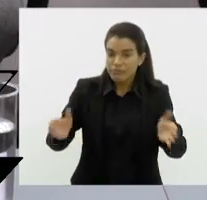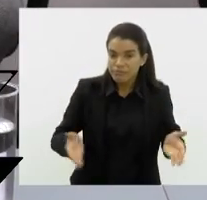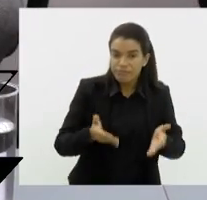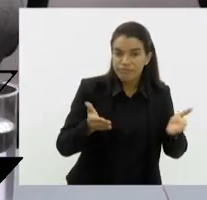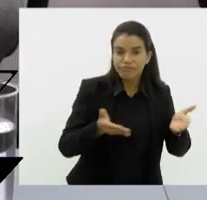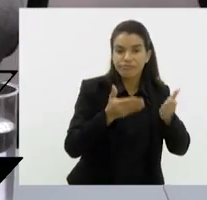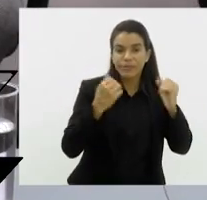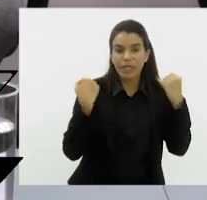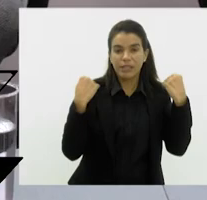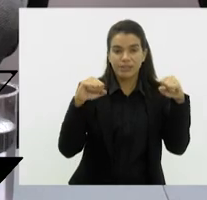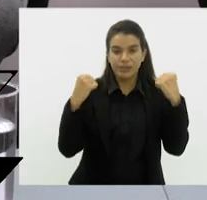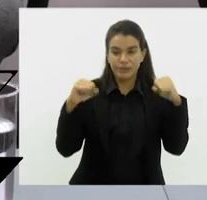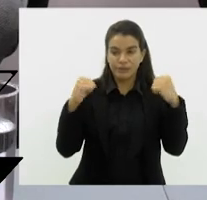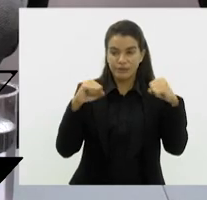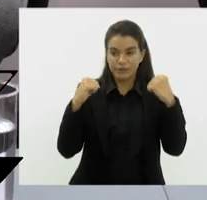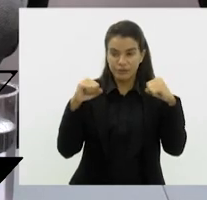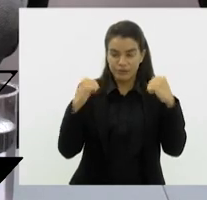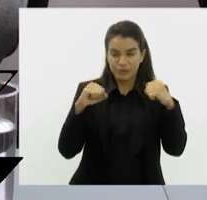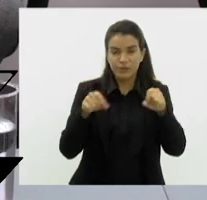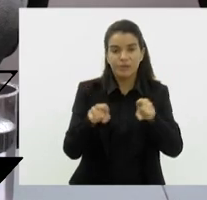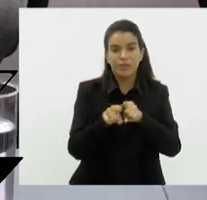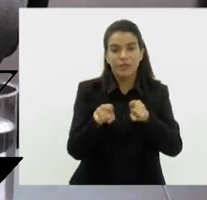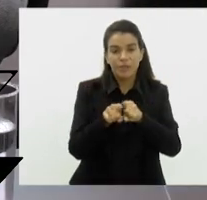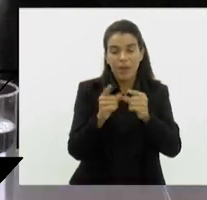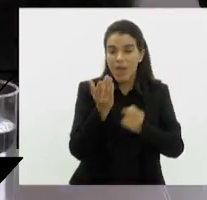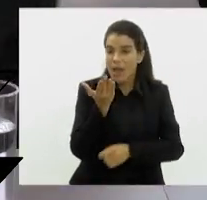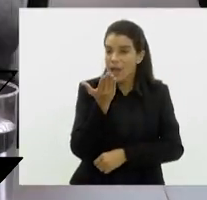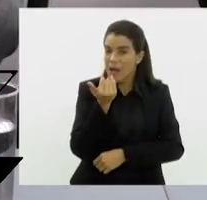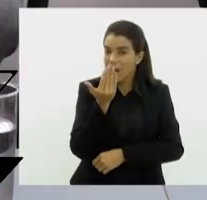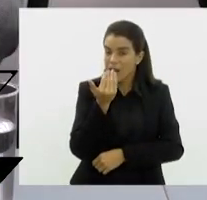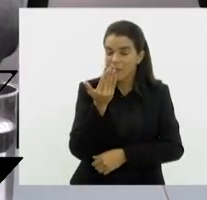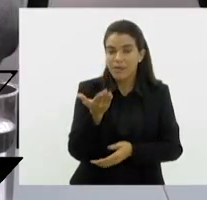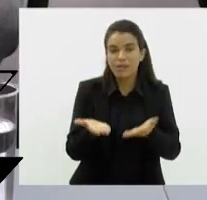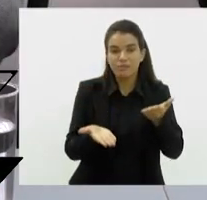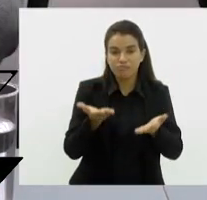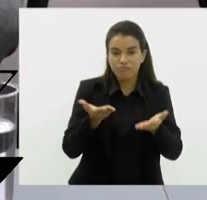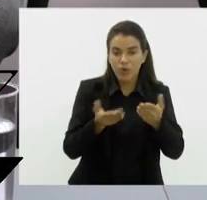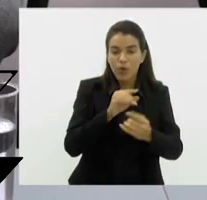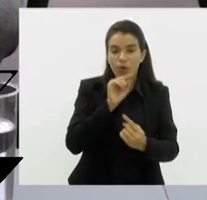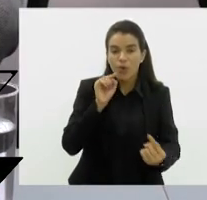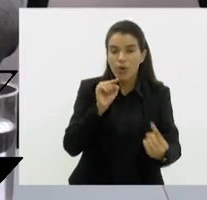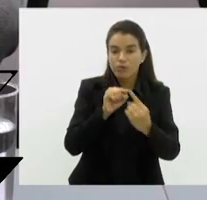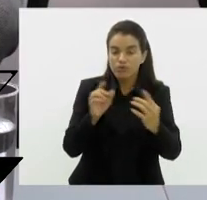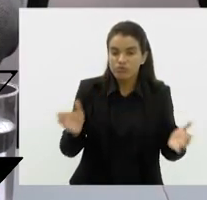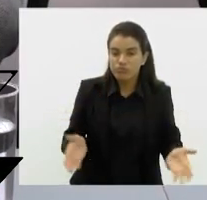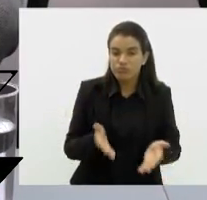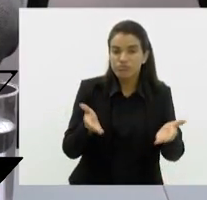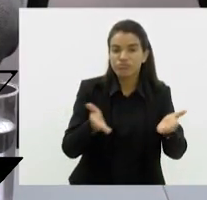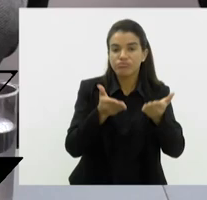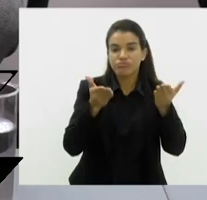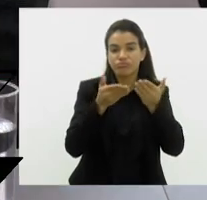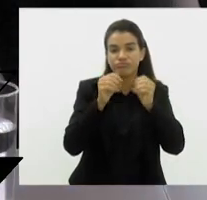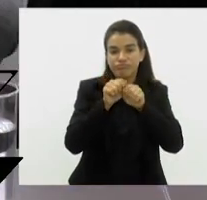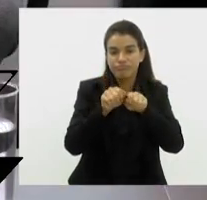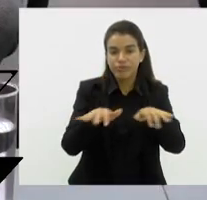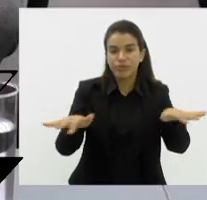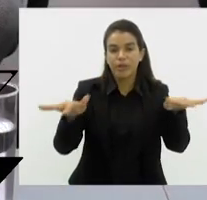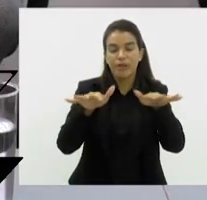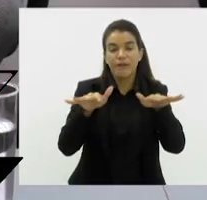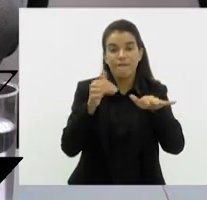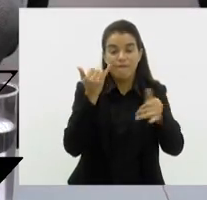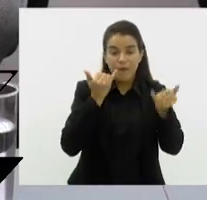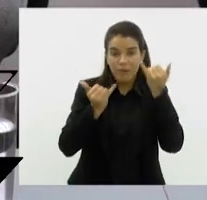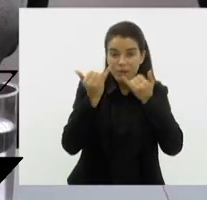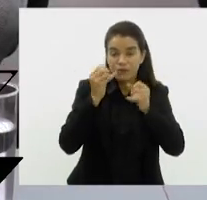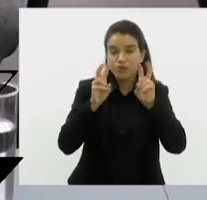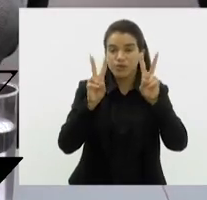prática da atividade física e da alimentação equilibrada, com o objetivo de promover e incentivar a disseminação de informações